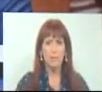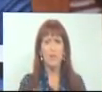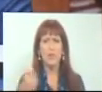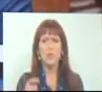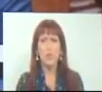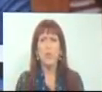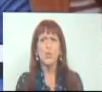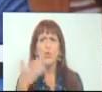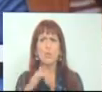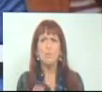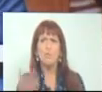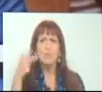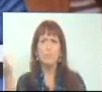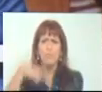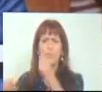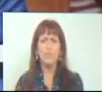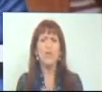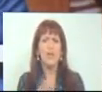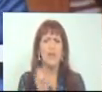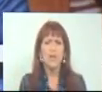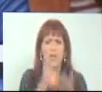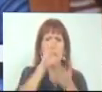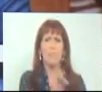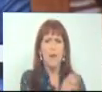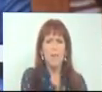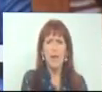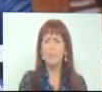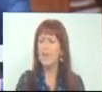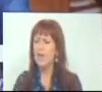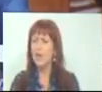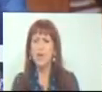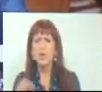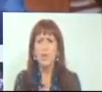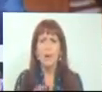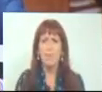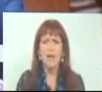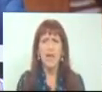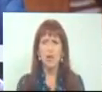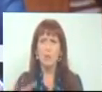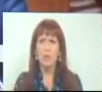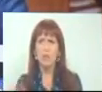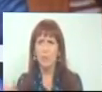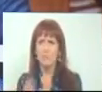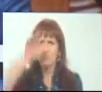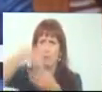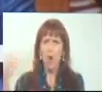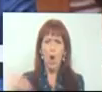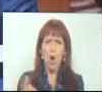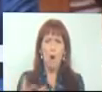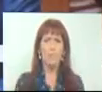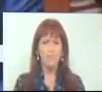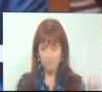crédito à exportação, linhas de recapitulação das PMEs, linha PME Obrigações, que irá fomentar a emissão agrupada de